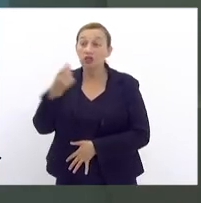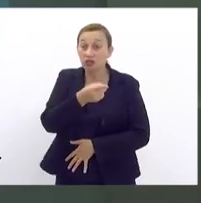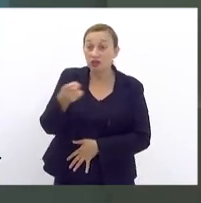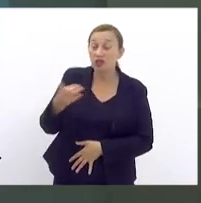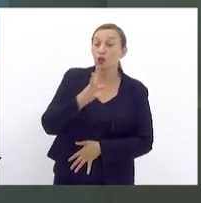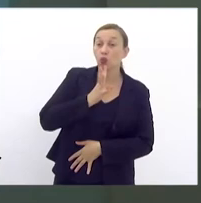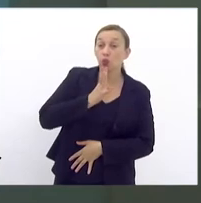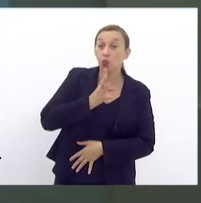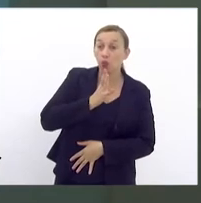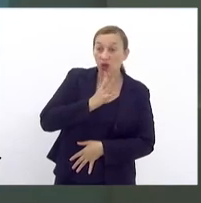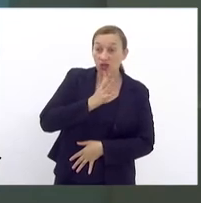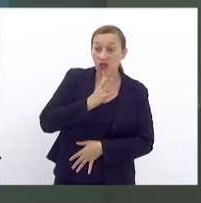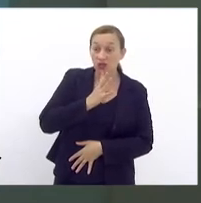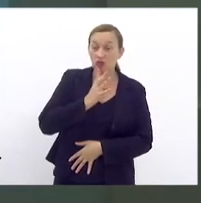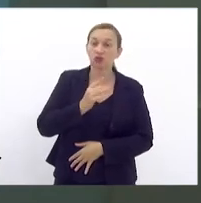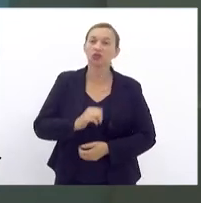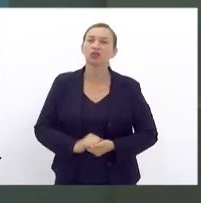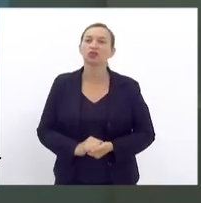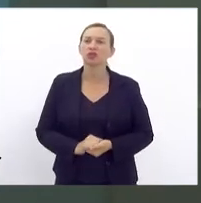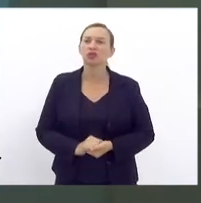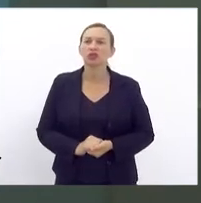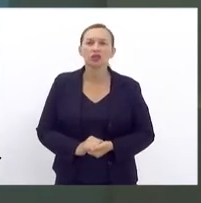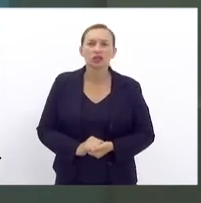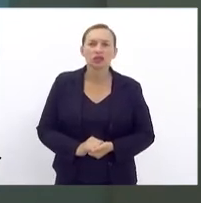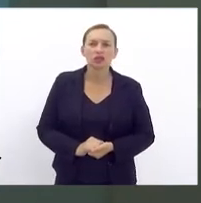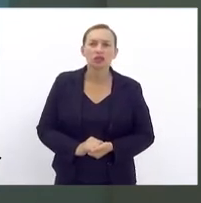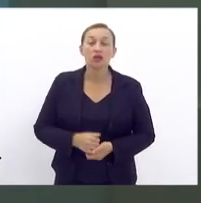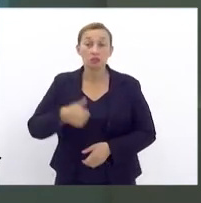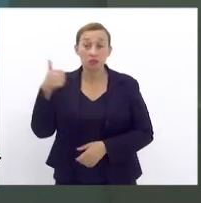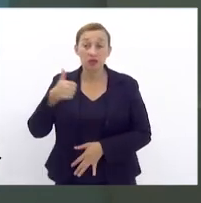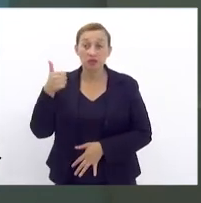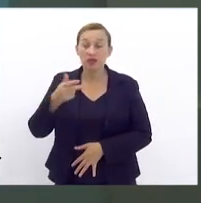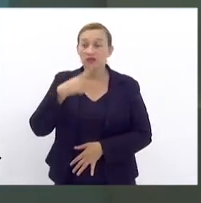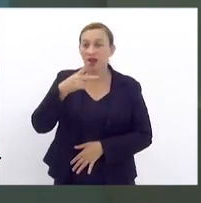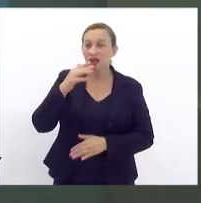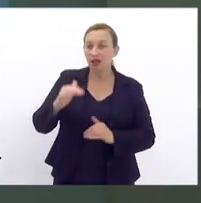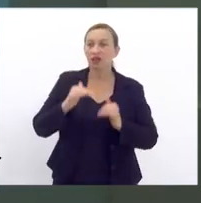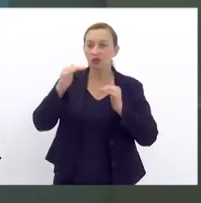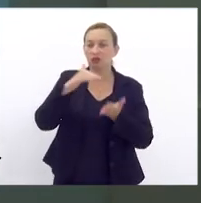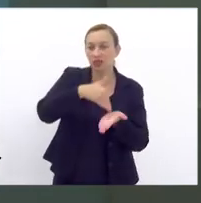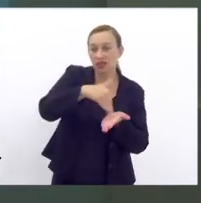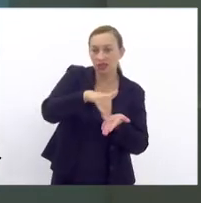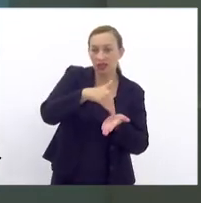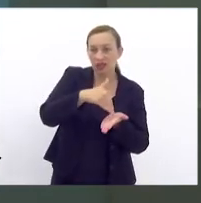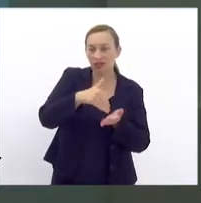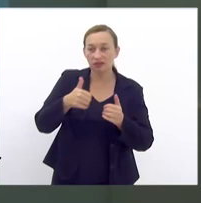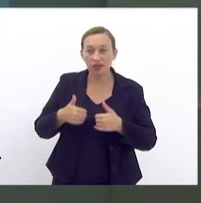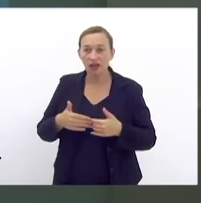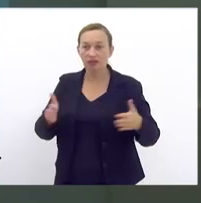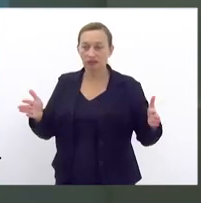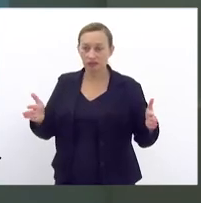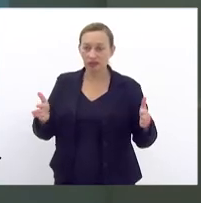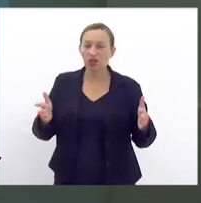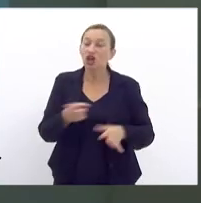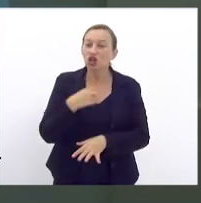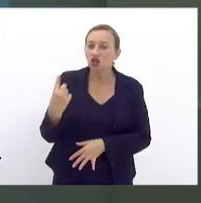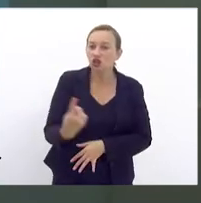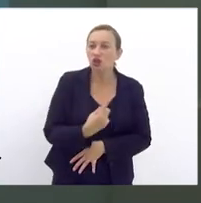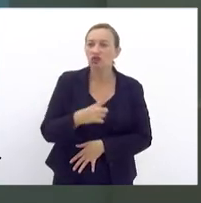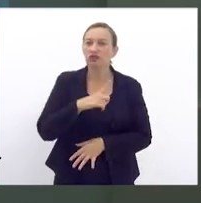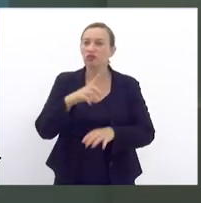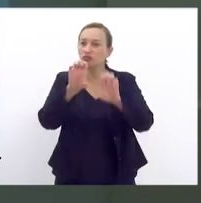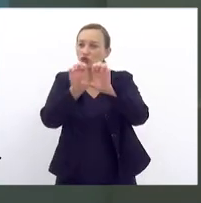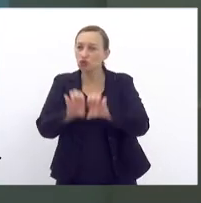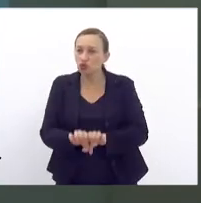conheçam para que ao vocês primeiro dizem que a subsecretaria tá de portas abertas naturalmente e que nós temos essa